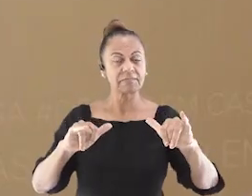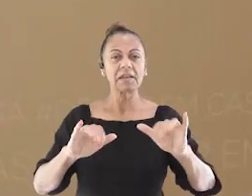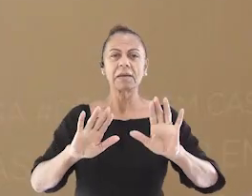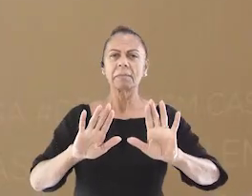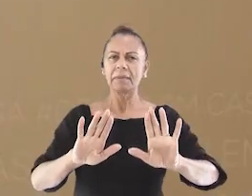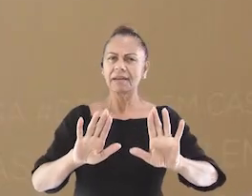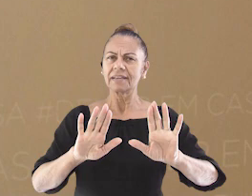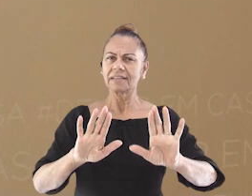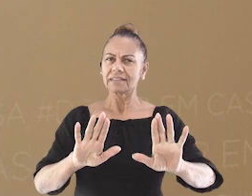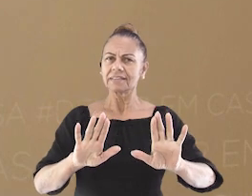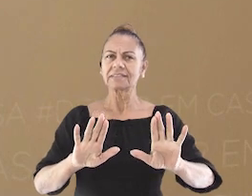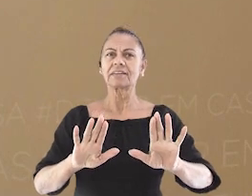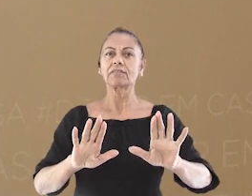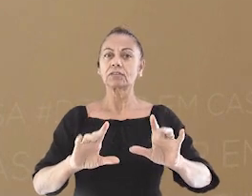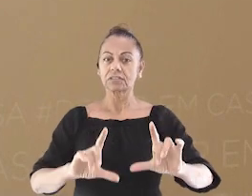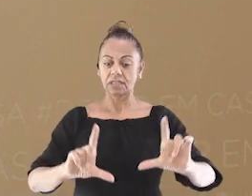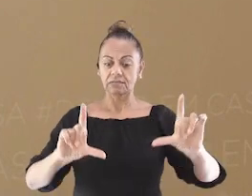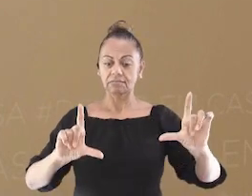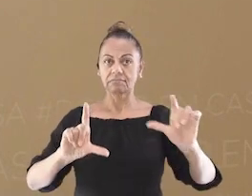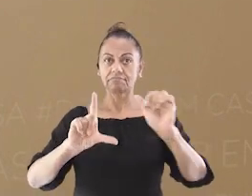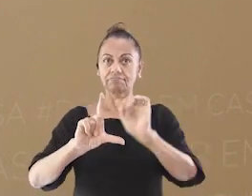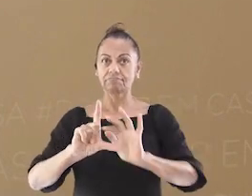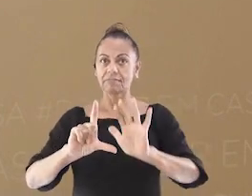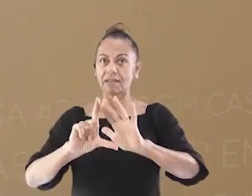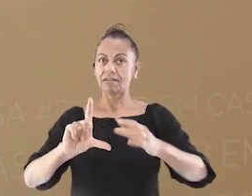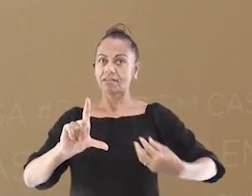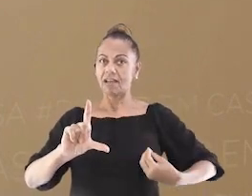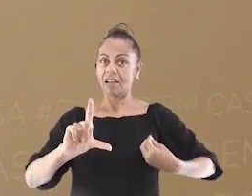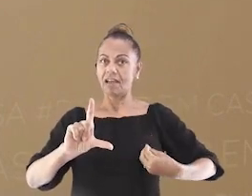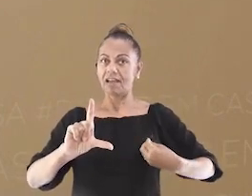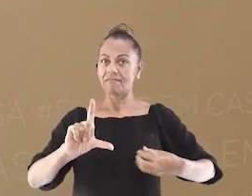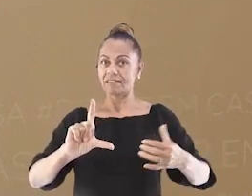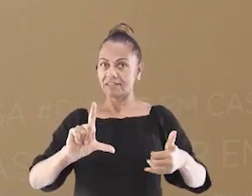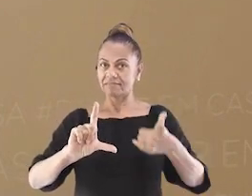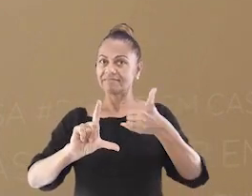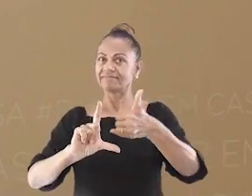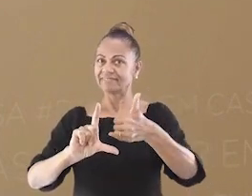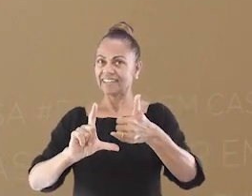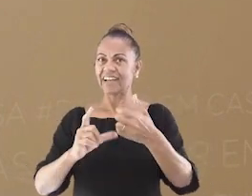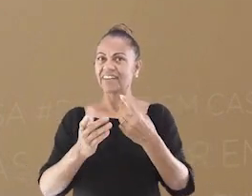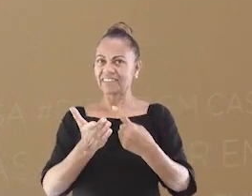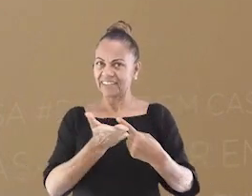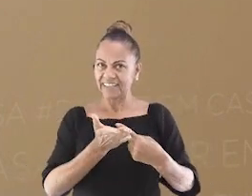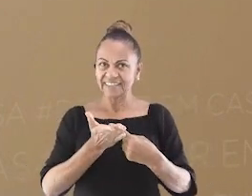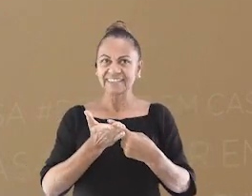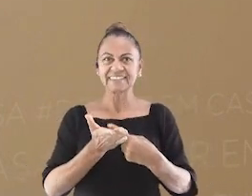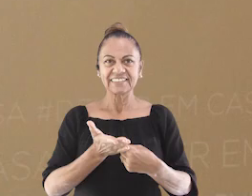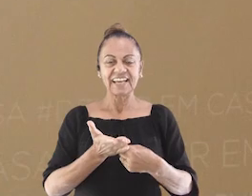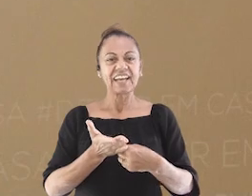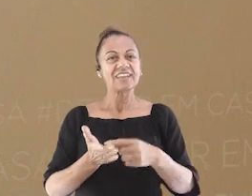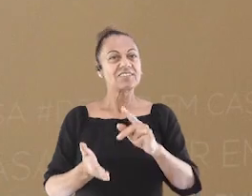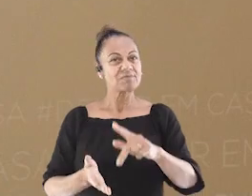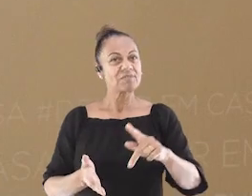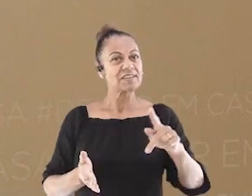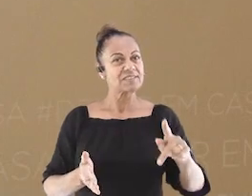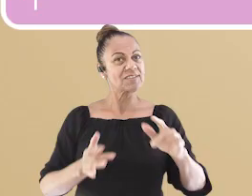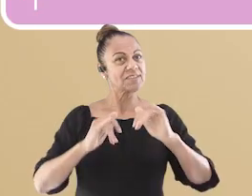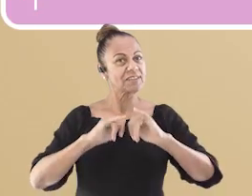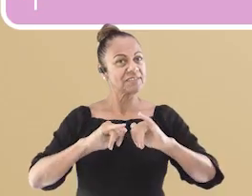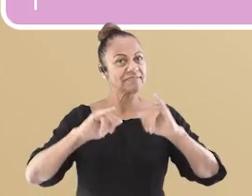Antes de começar, vamos passar algumas informações importantes aos professores e às professoras que estiverem nos